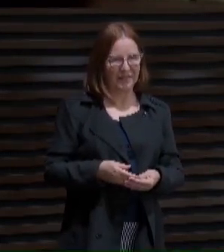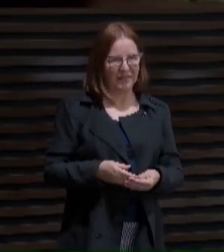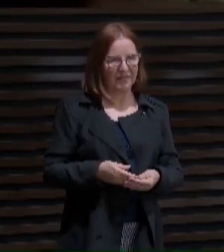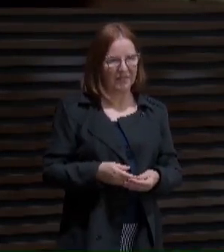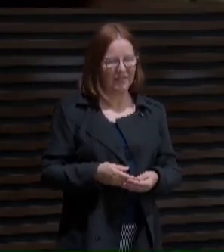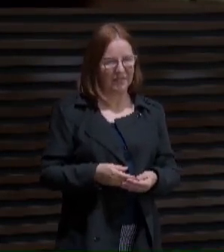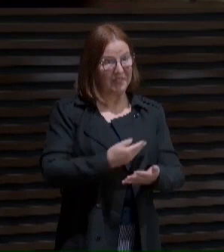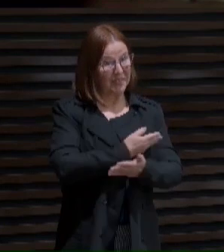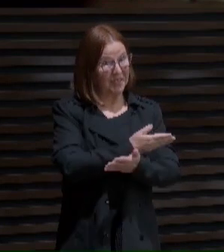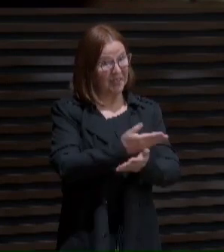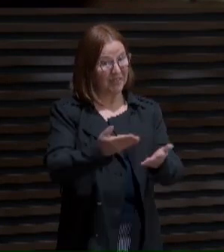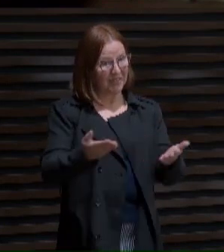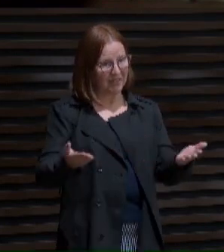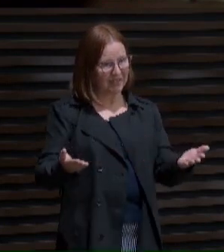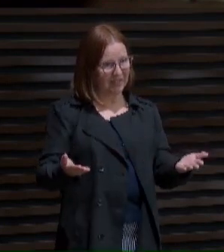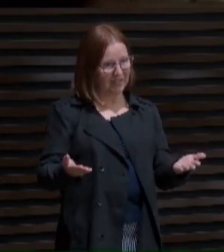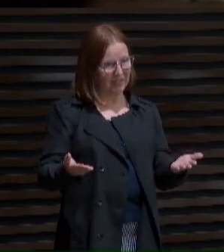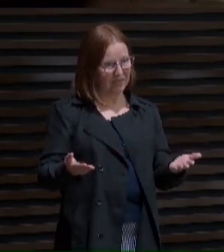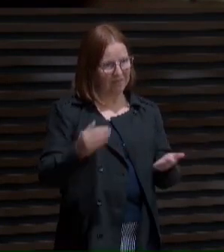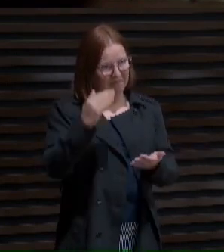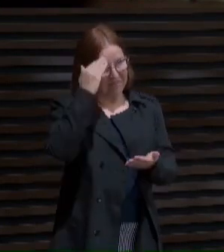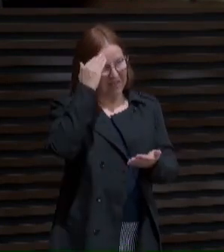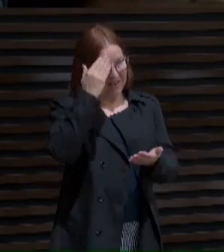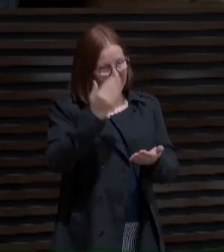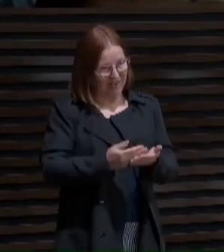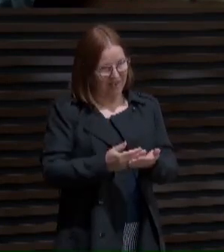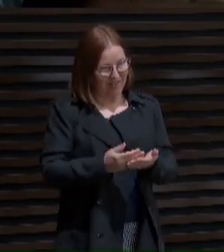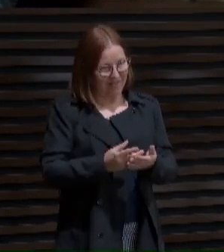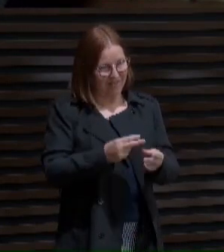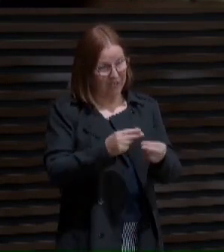Vocês acreditam em coincidências?